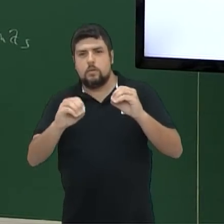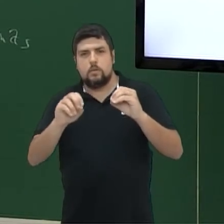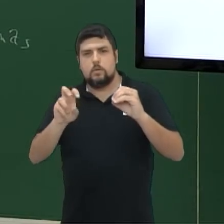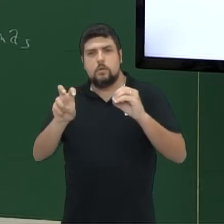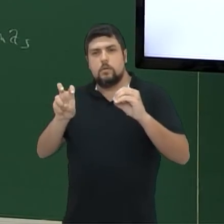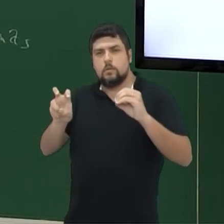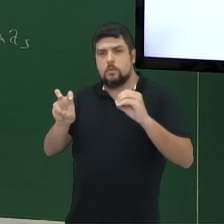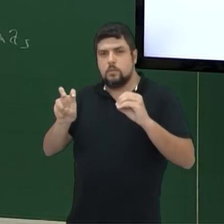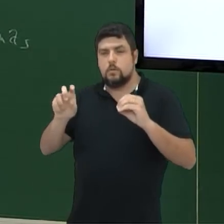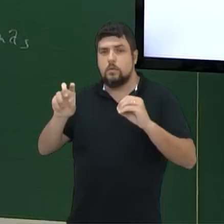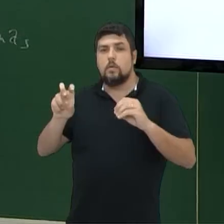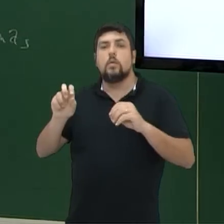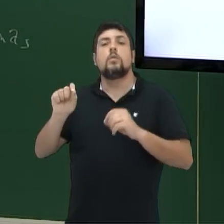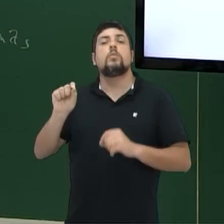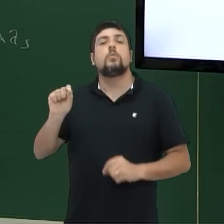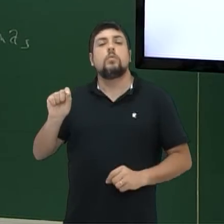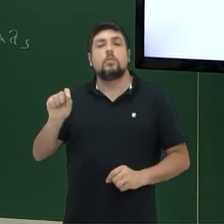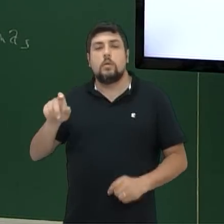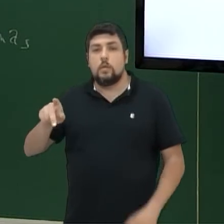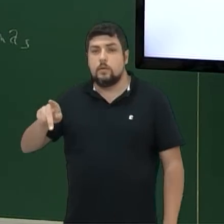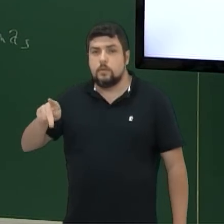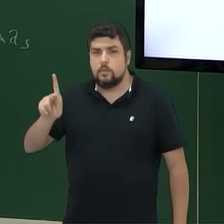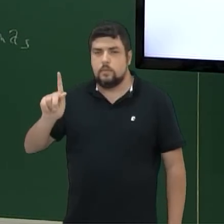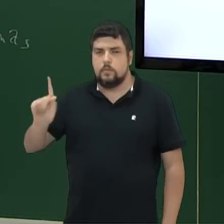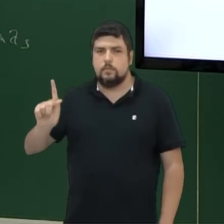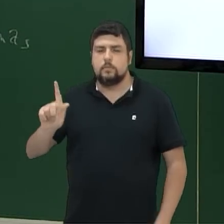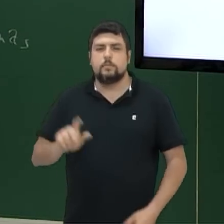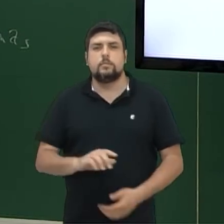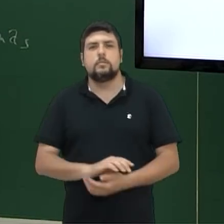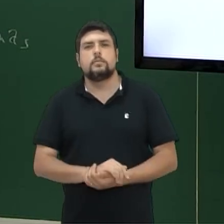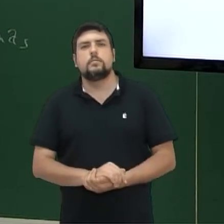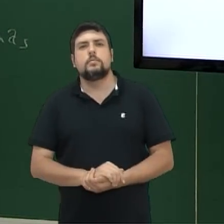0,005, a nossa unidade quilograma.